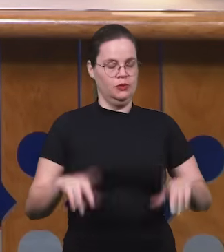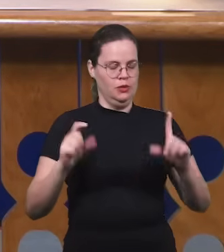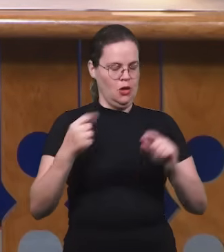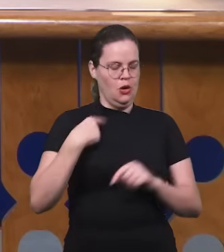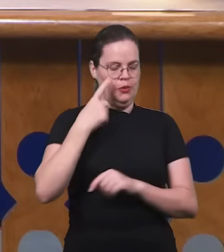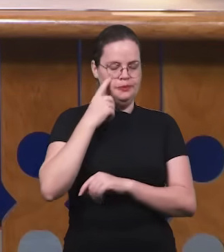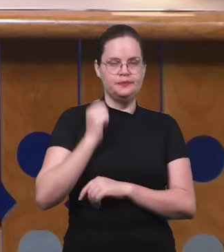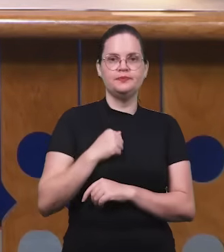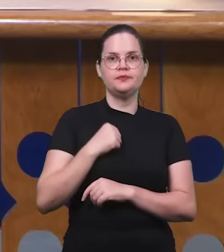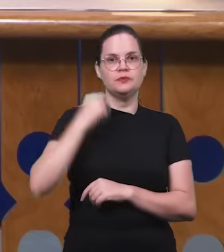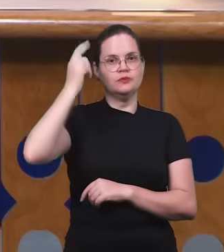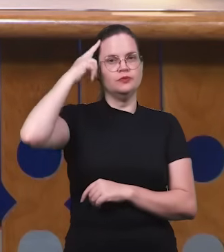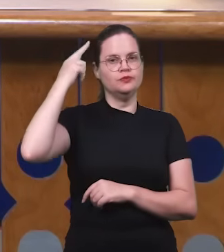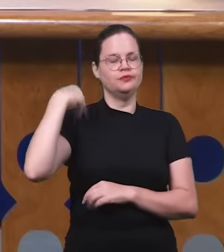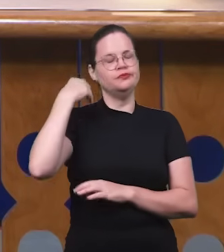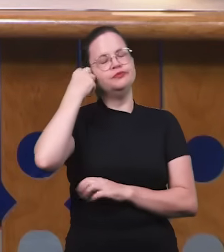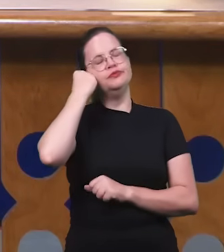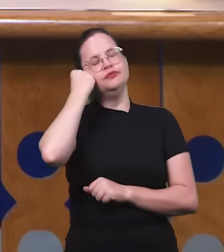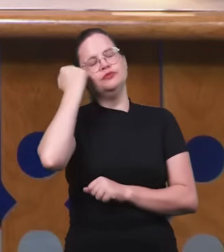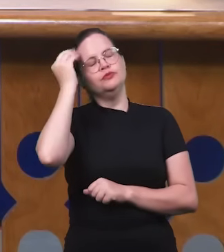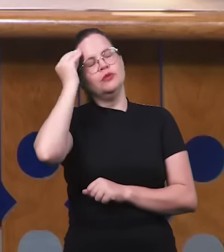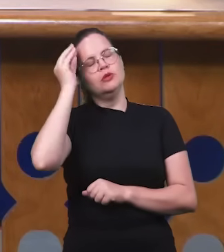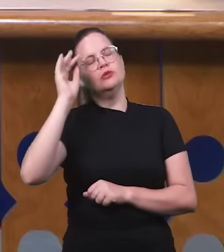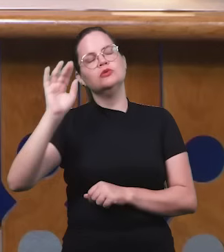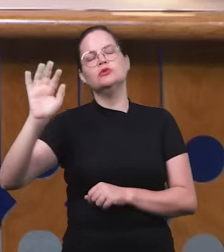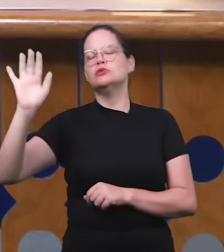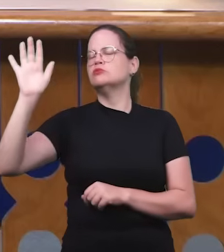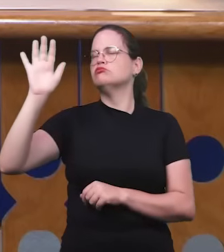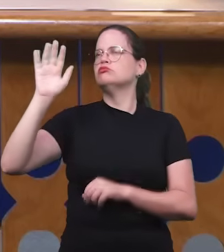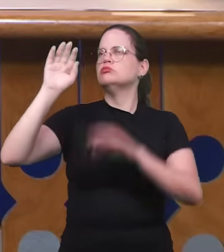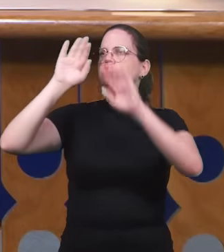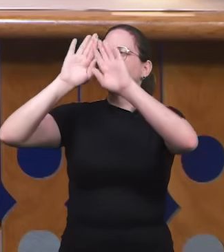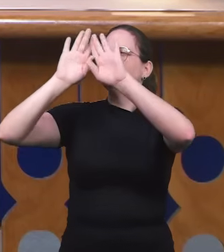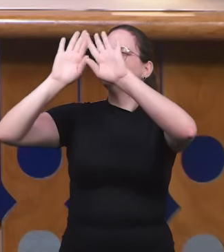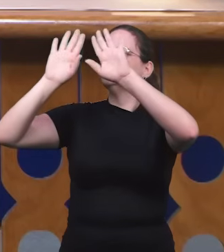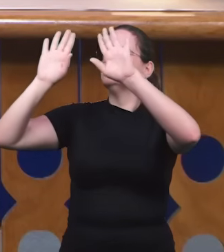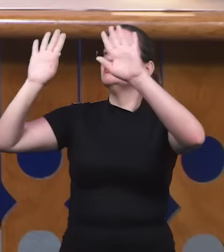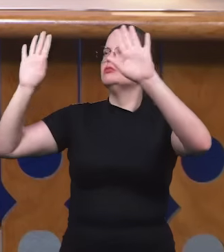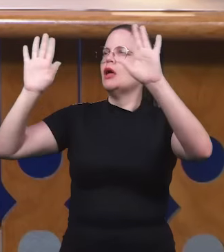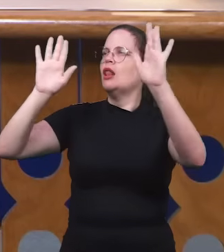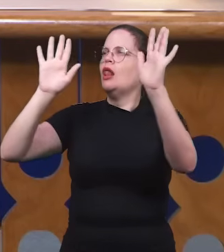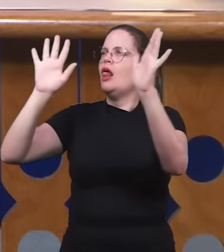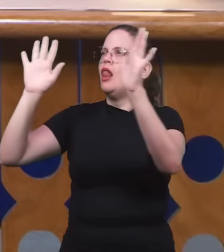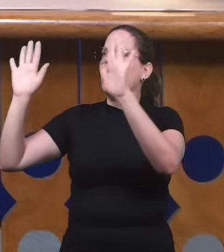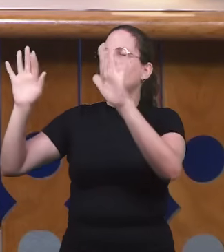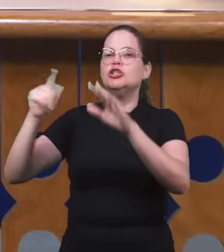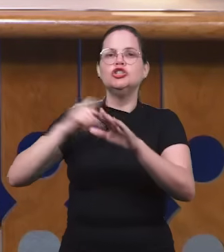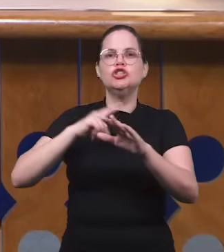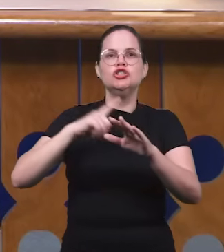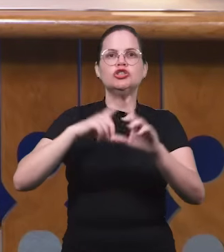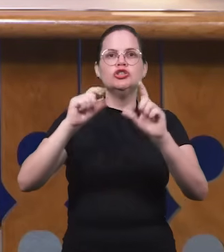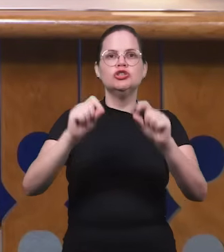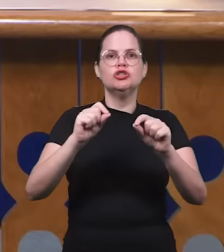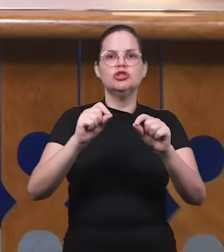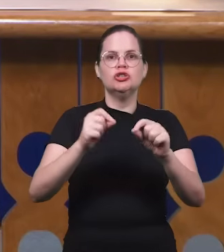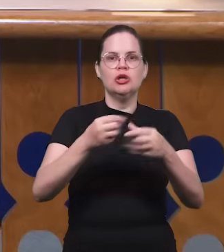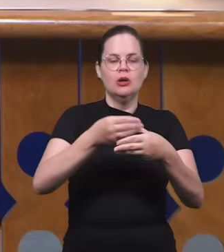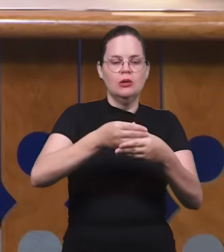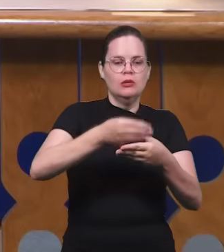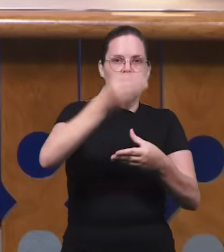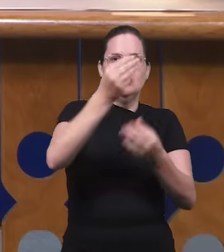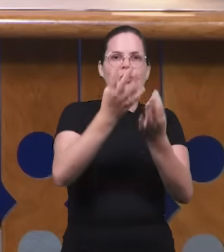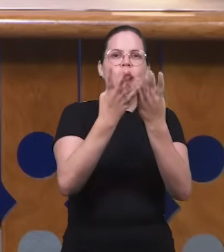sonho em que ele via vários feixes de lenha. Cada feixe simbolizava um dos seus